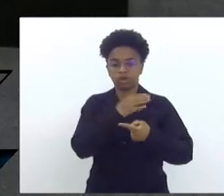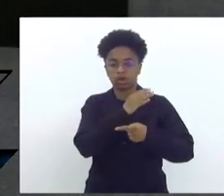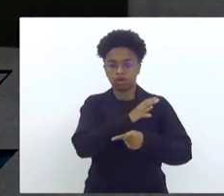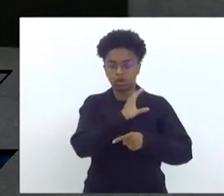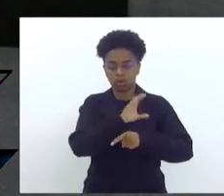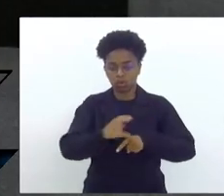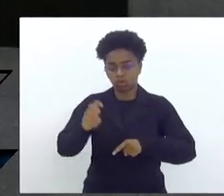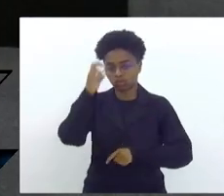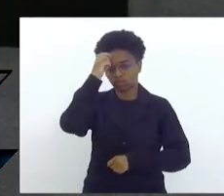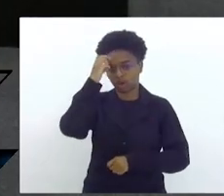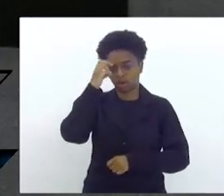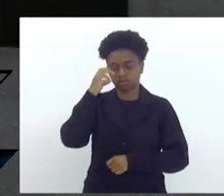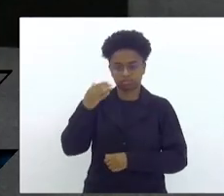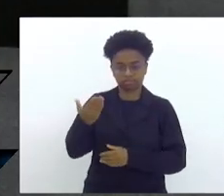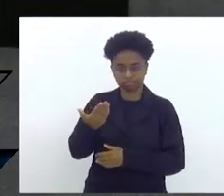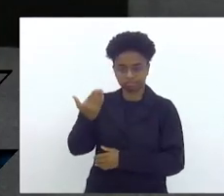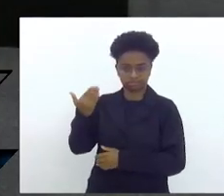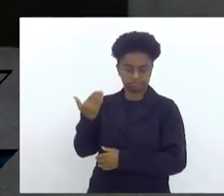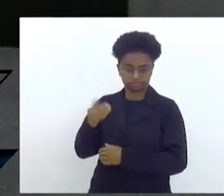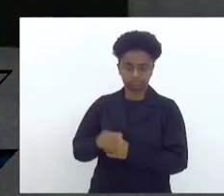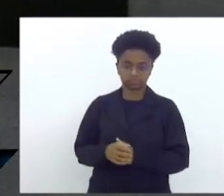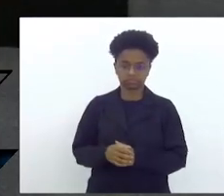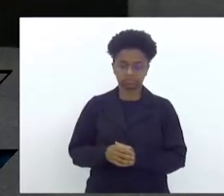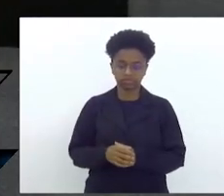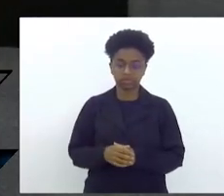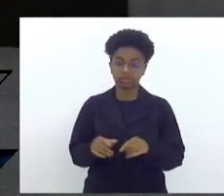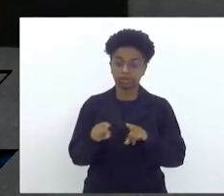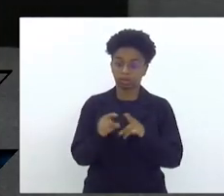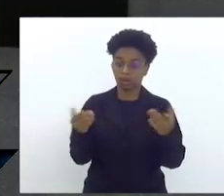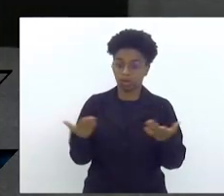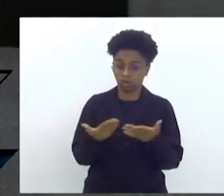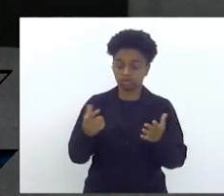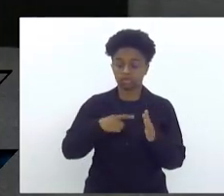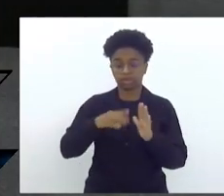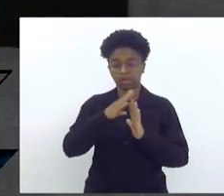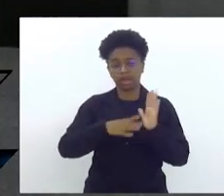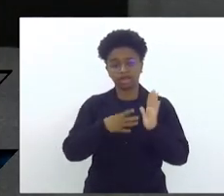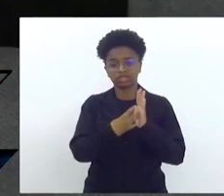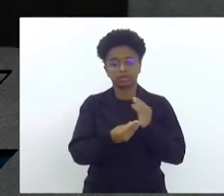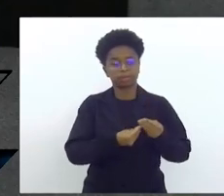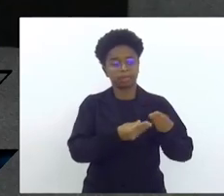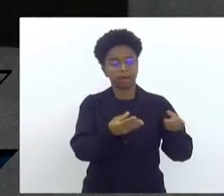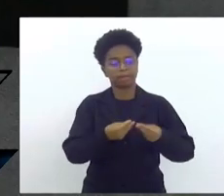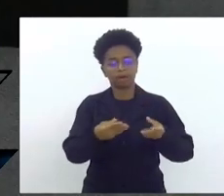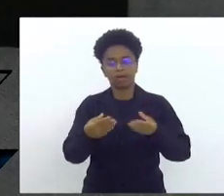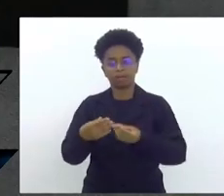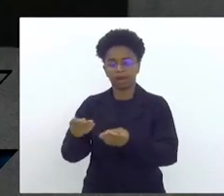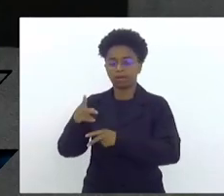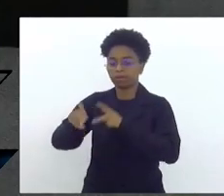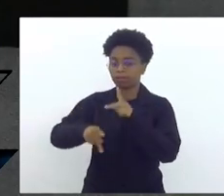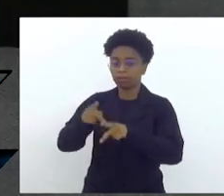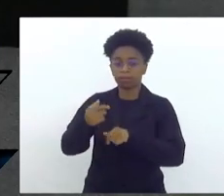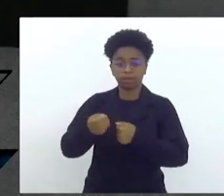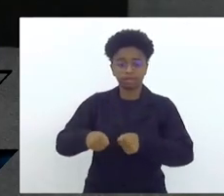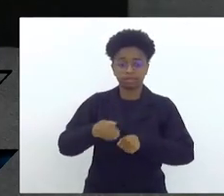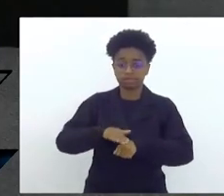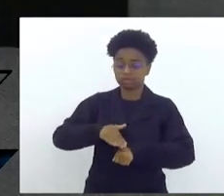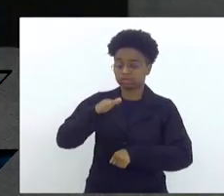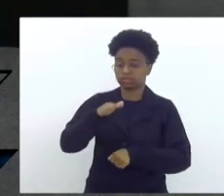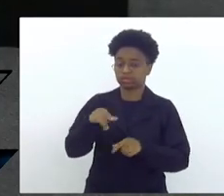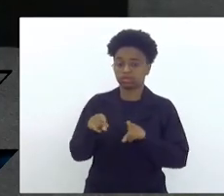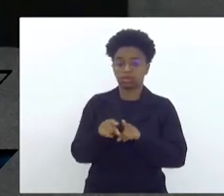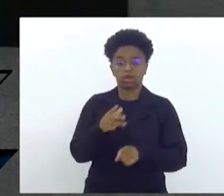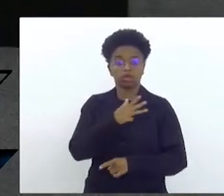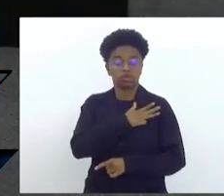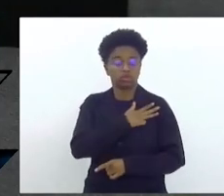alguns meses atrás hoje foi uma agenda completa de entregas ao povo que mais precisa e